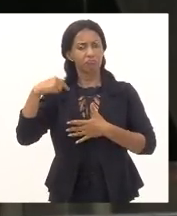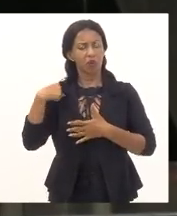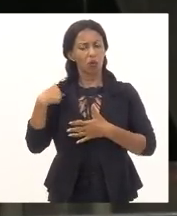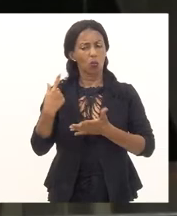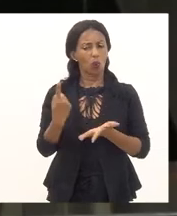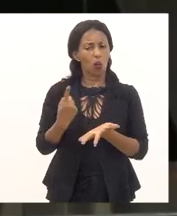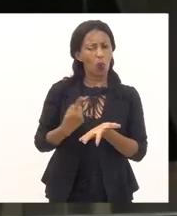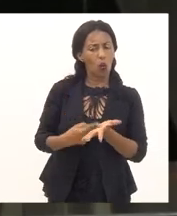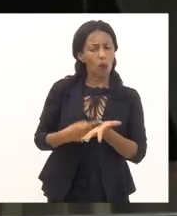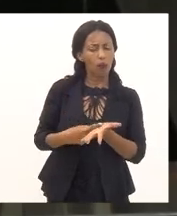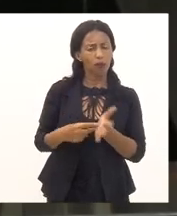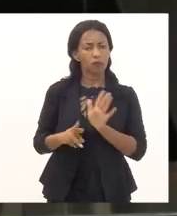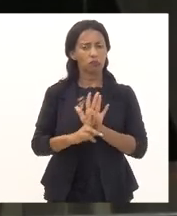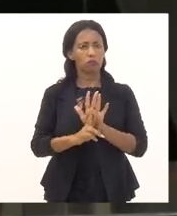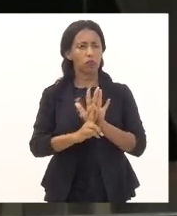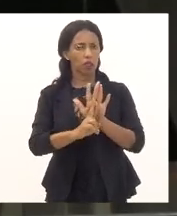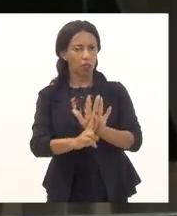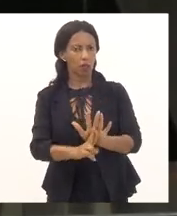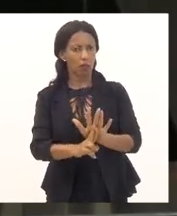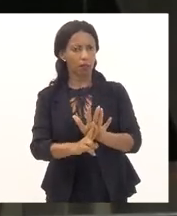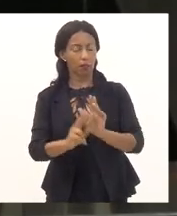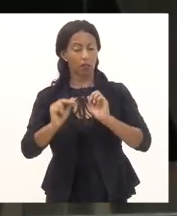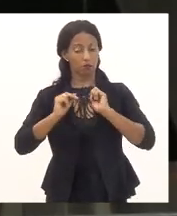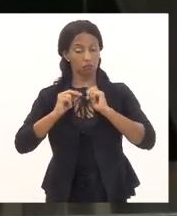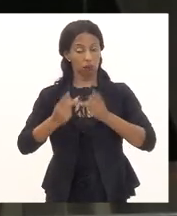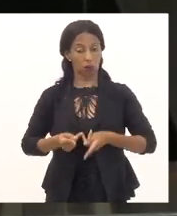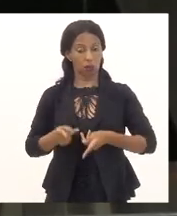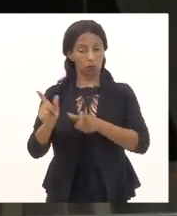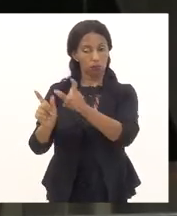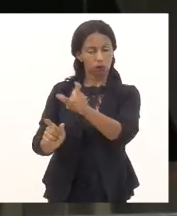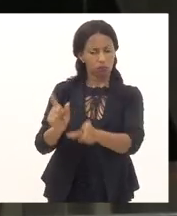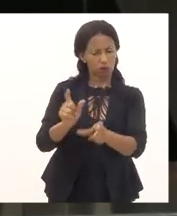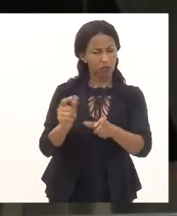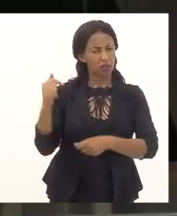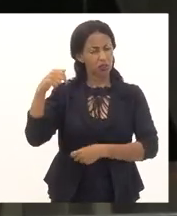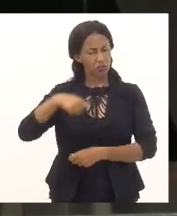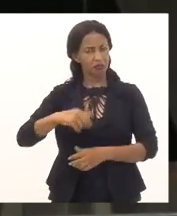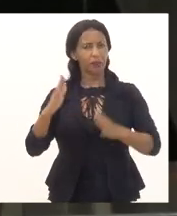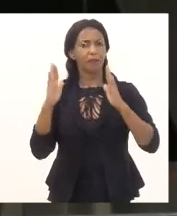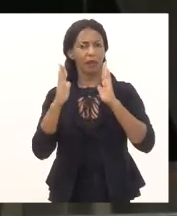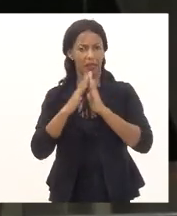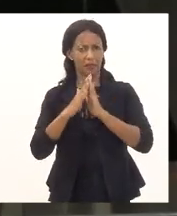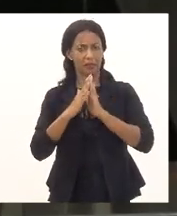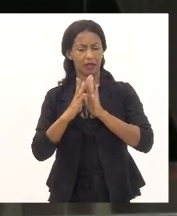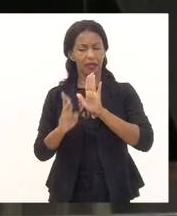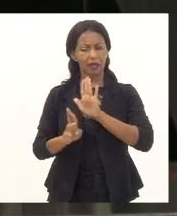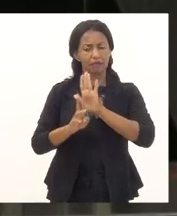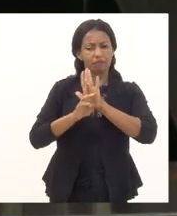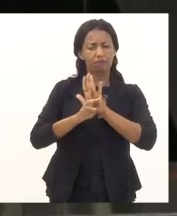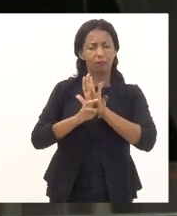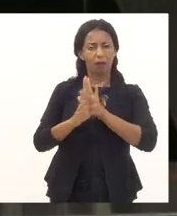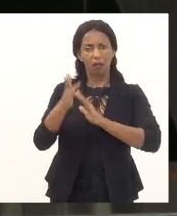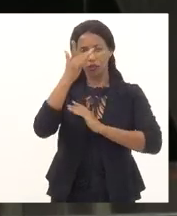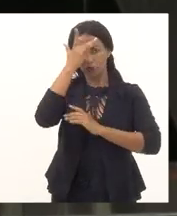ser representante do ser humano, de vir para essa casa representar o ser humano.